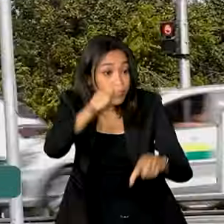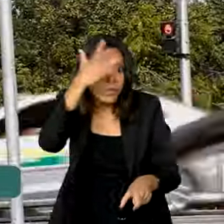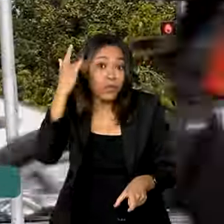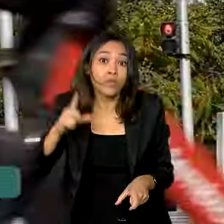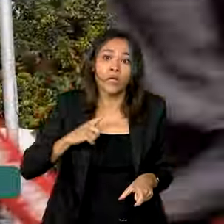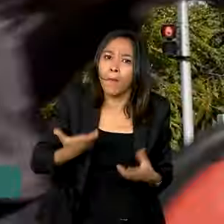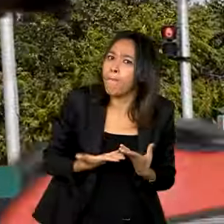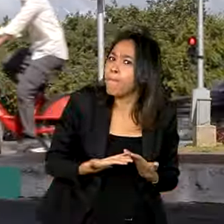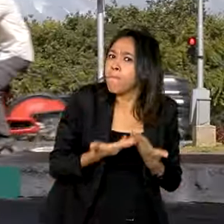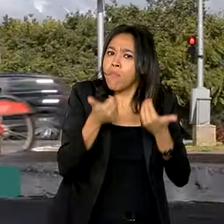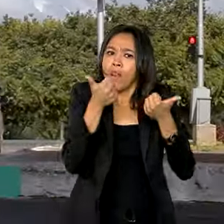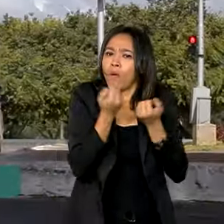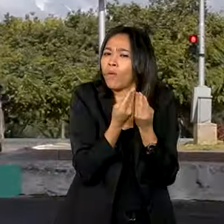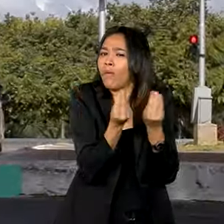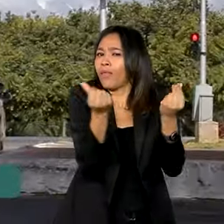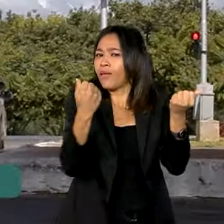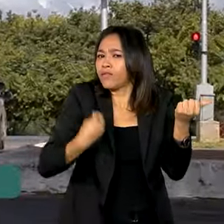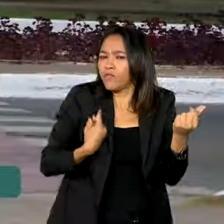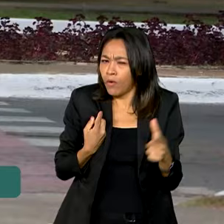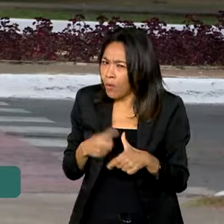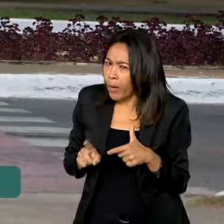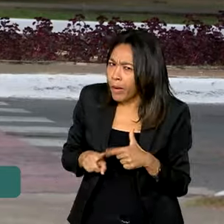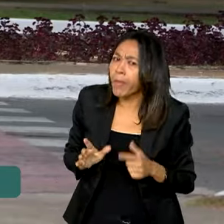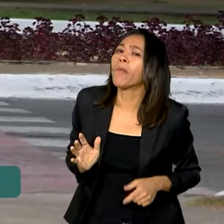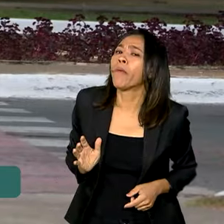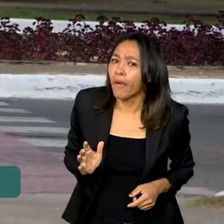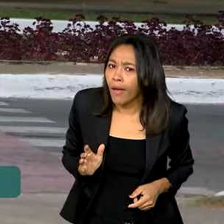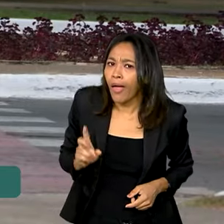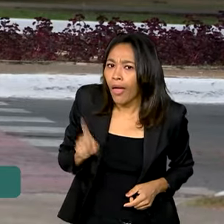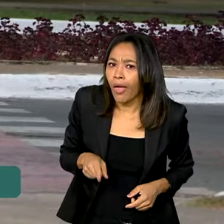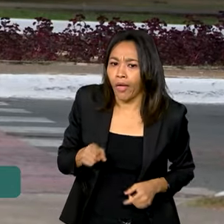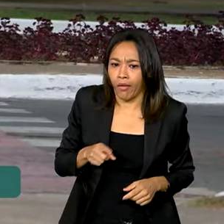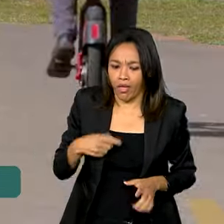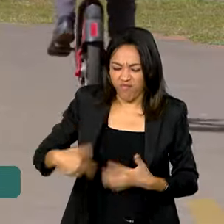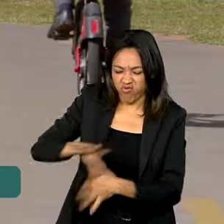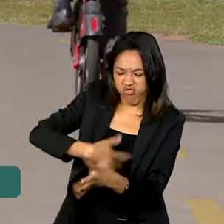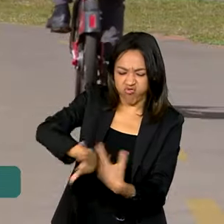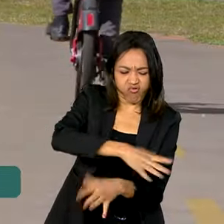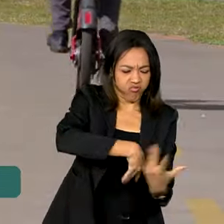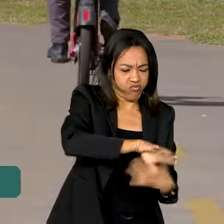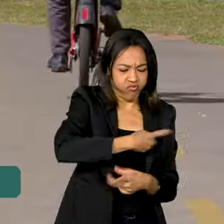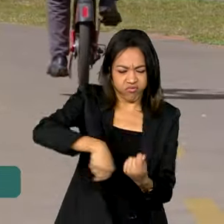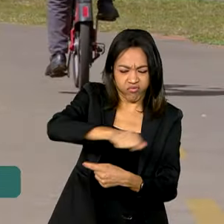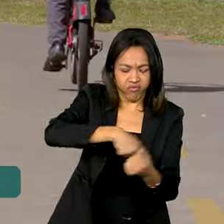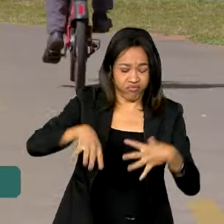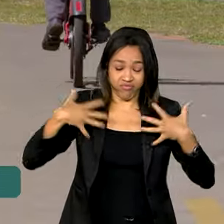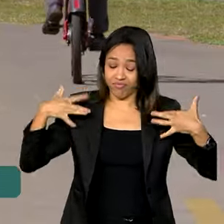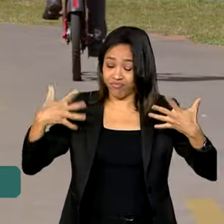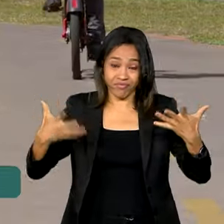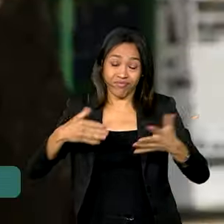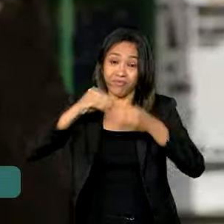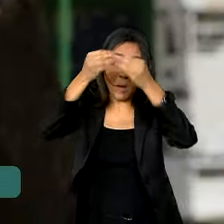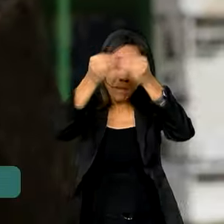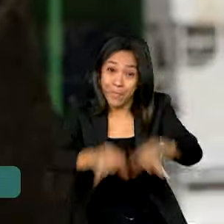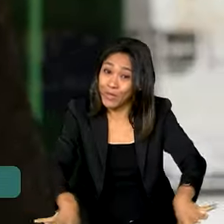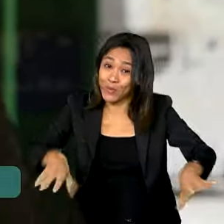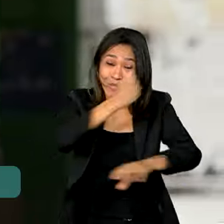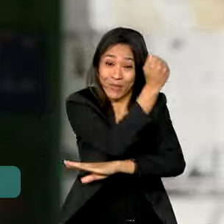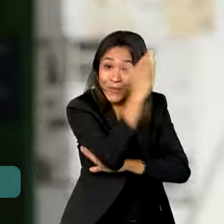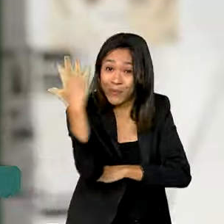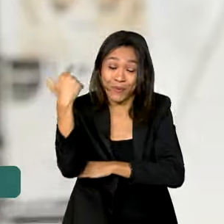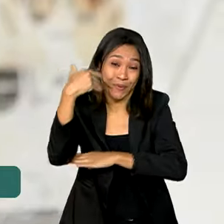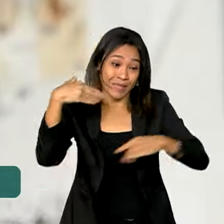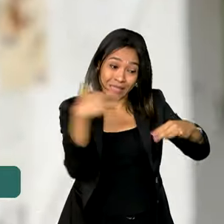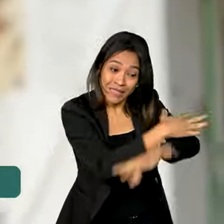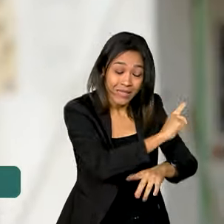melhor qualidade de vida. O problema é um crescimento econômico desordenado, que causa degradação ambiental no campo e na